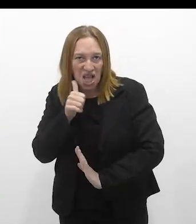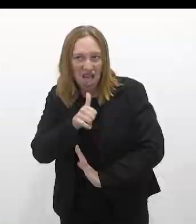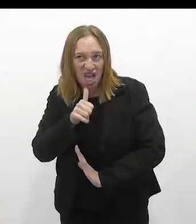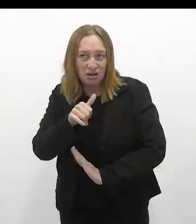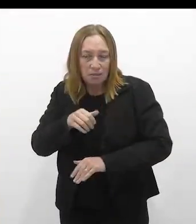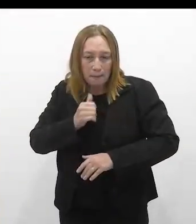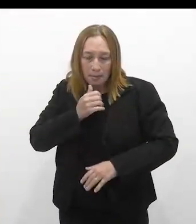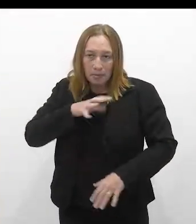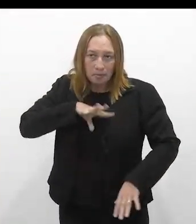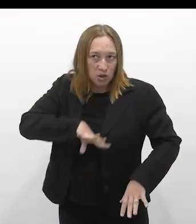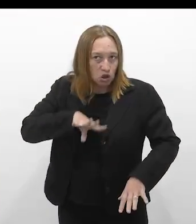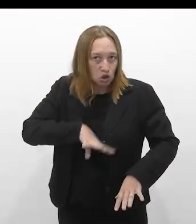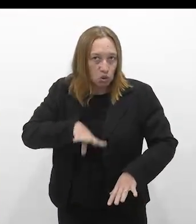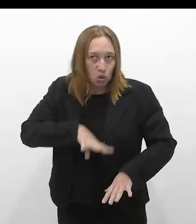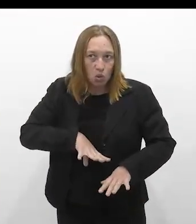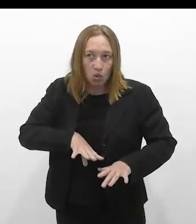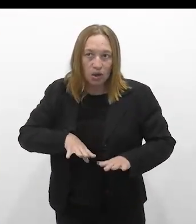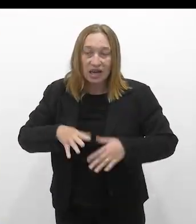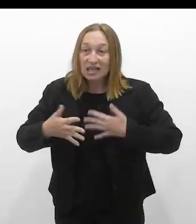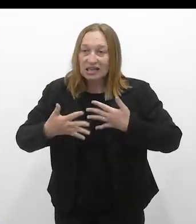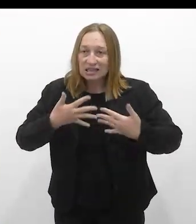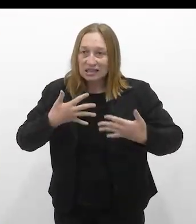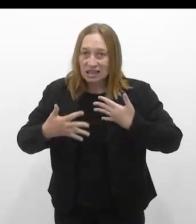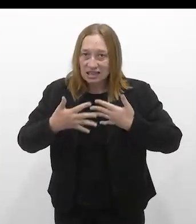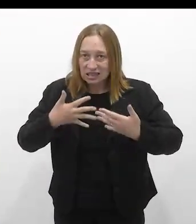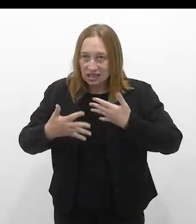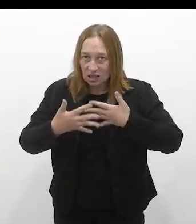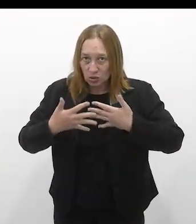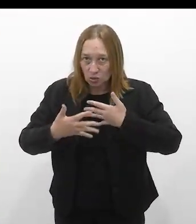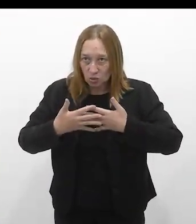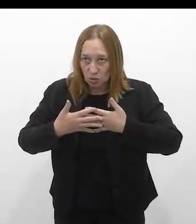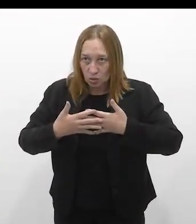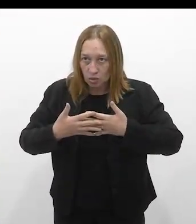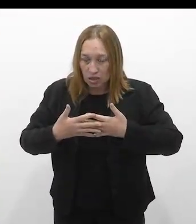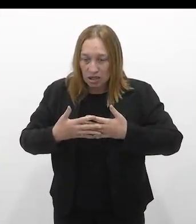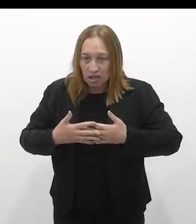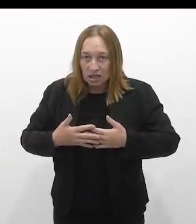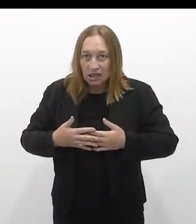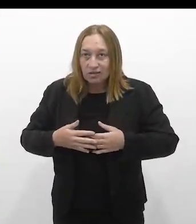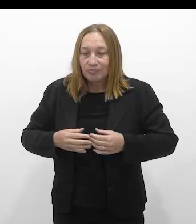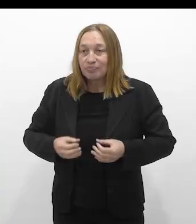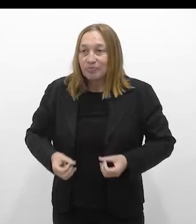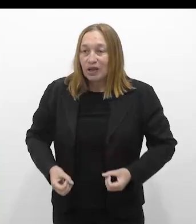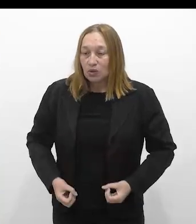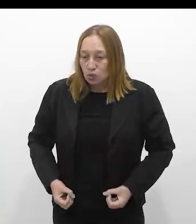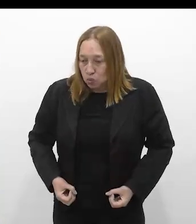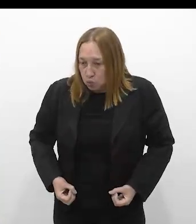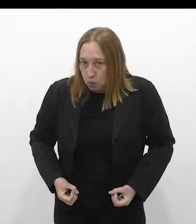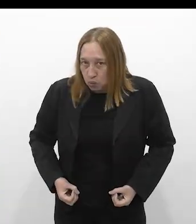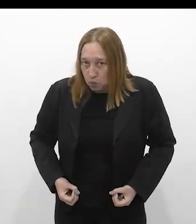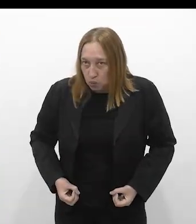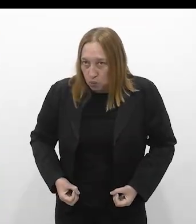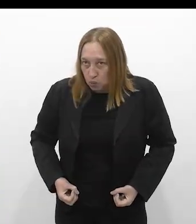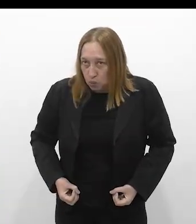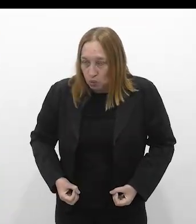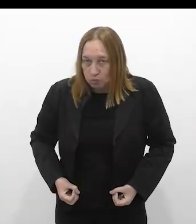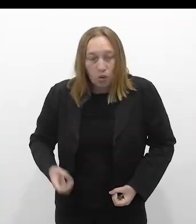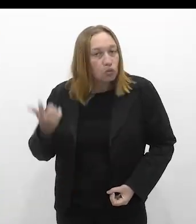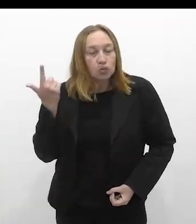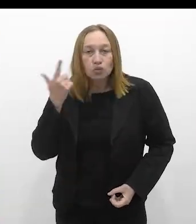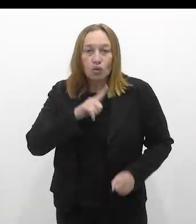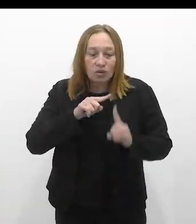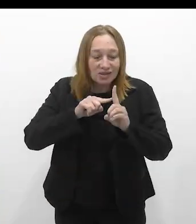né? E esse tecido que cresce dentro do útero, preparar para receber o bebê, e que a mulher não engravida,